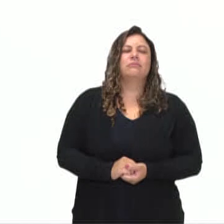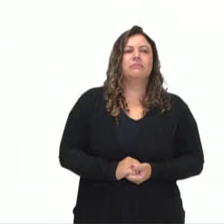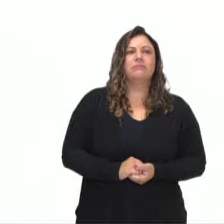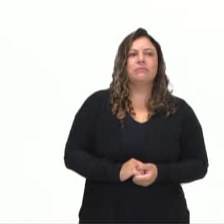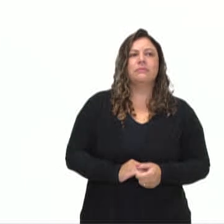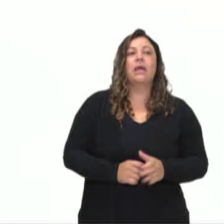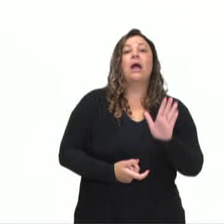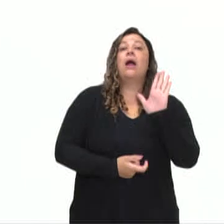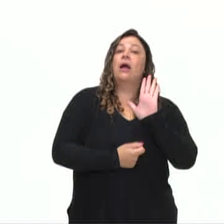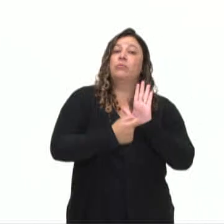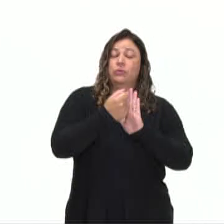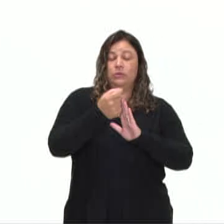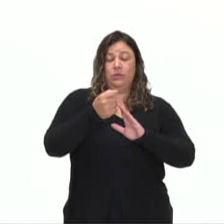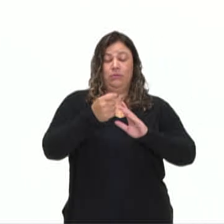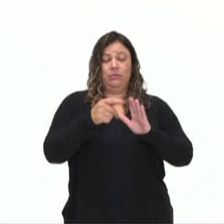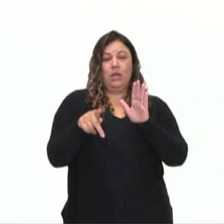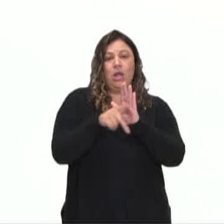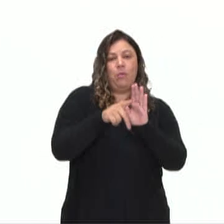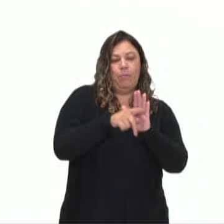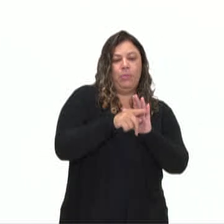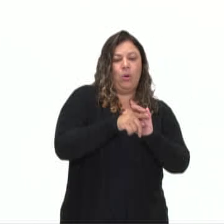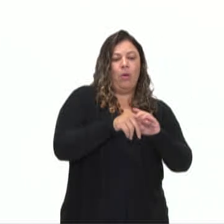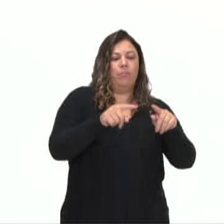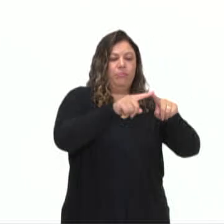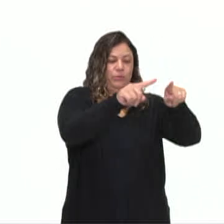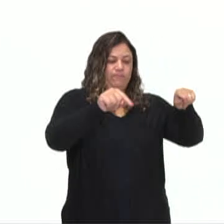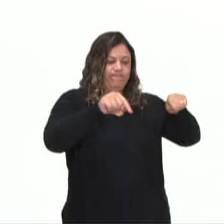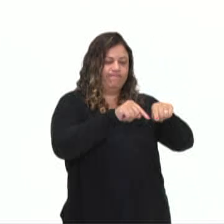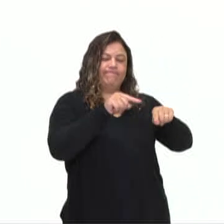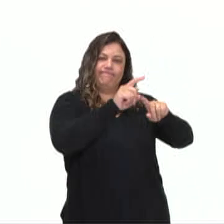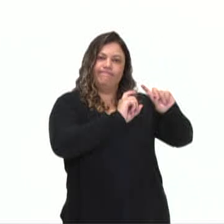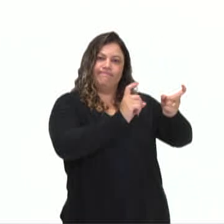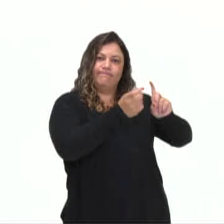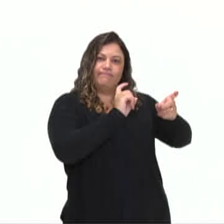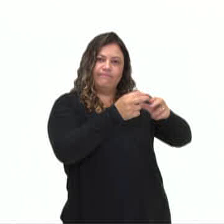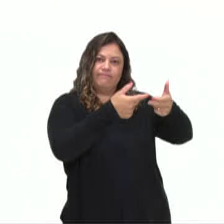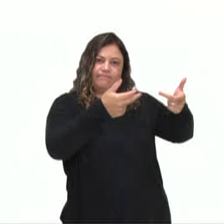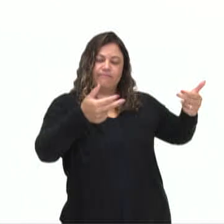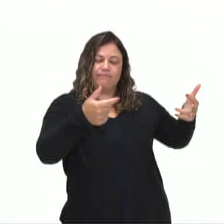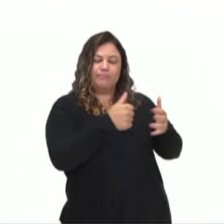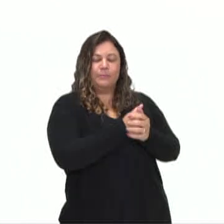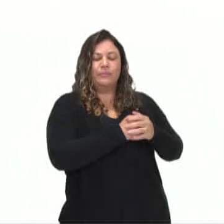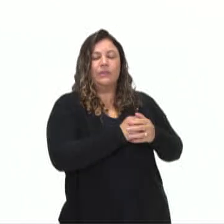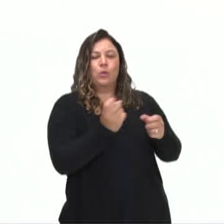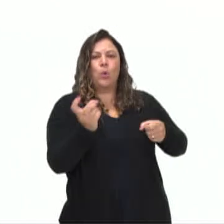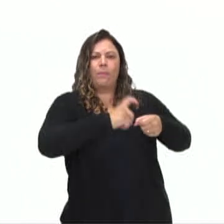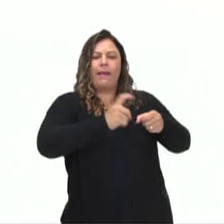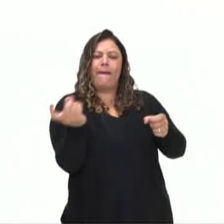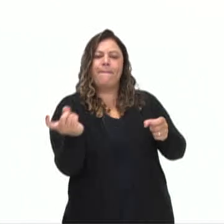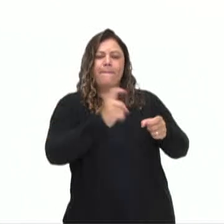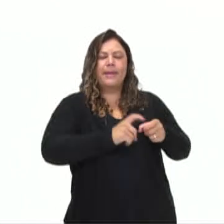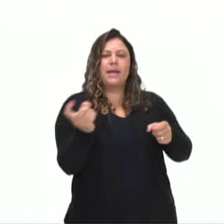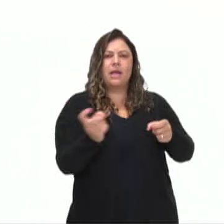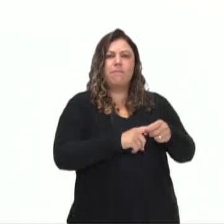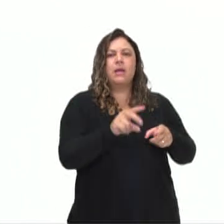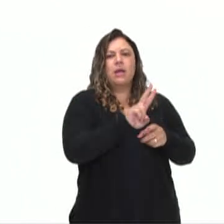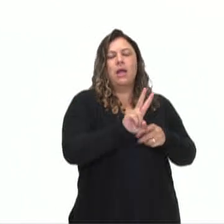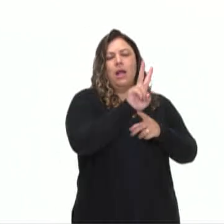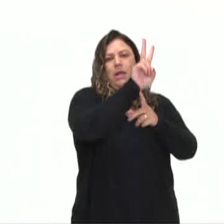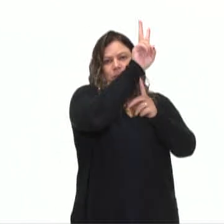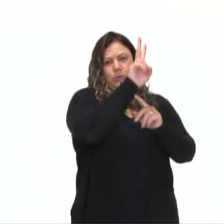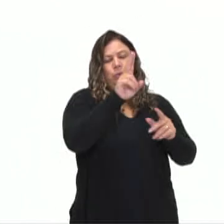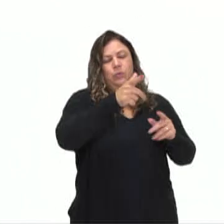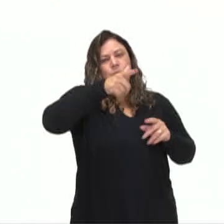Valores é um mercado organizado onde se negociam ações de sociedades de capital aberto e outros valores mobiliários,